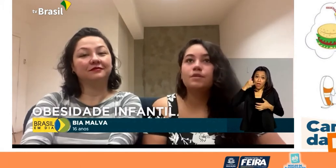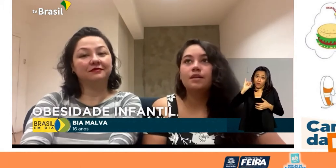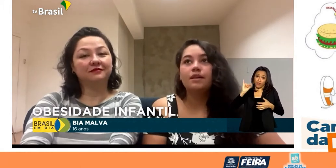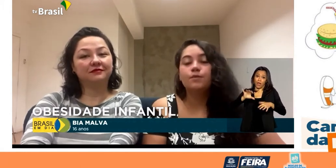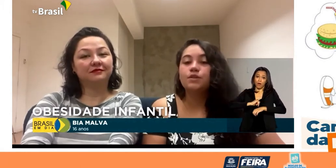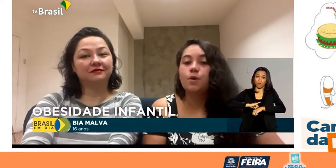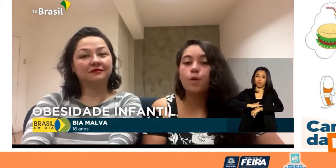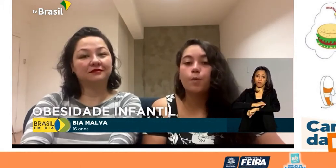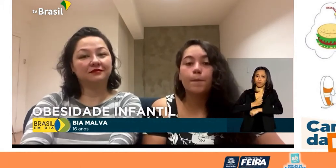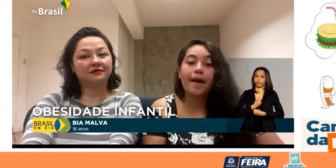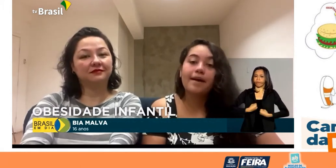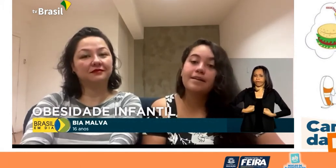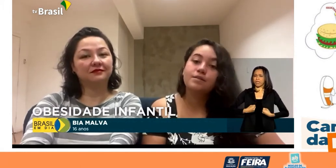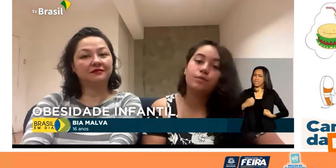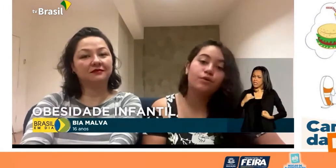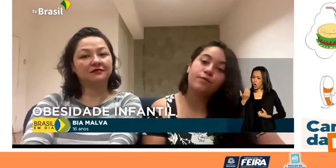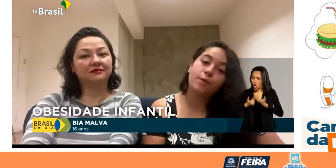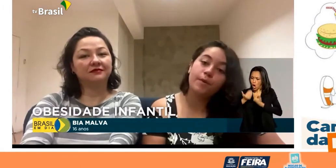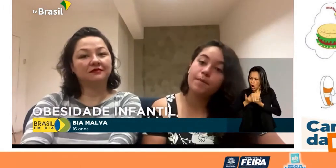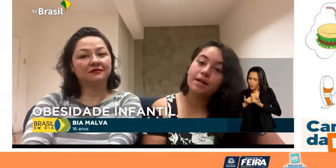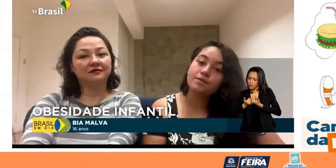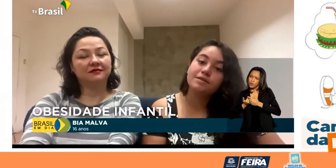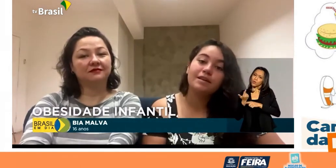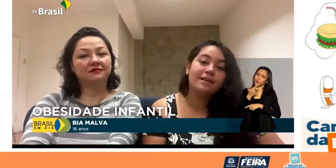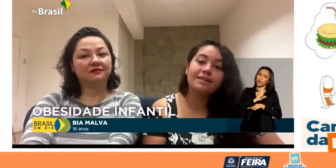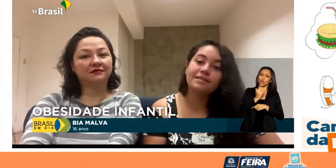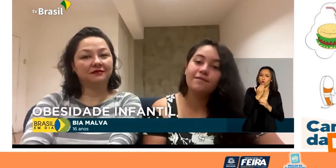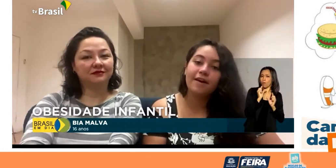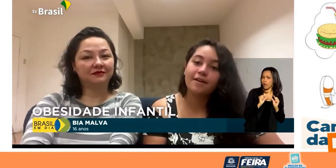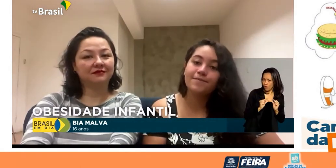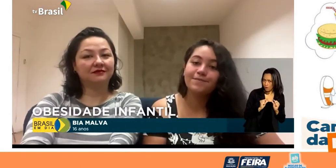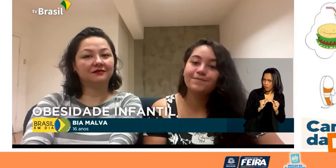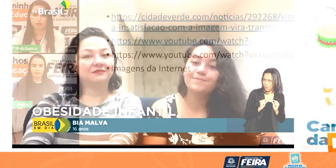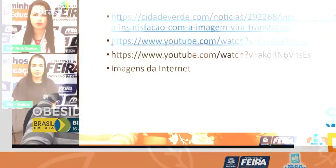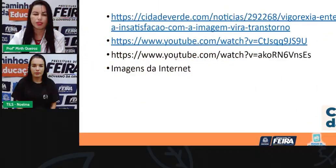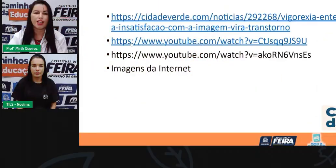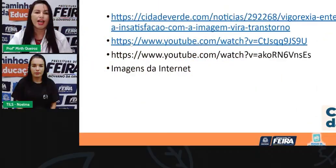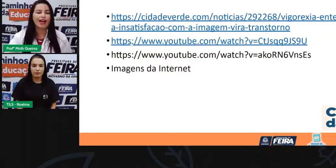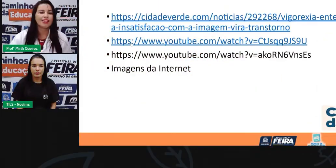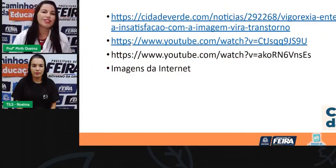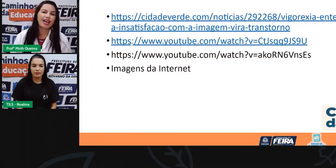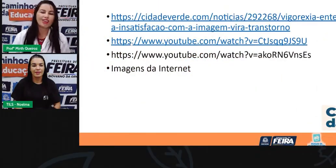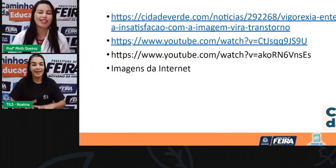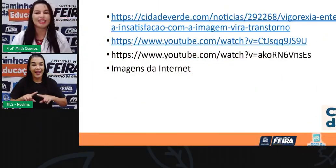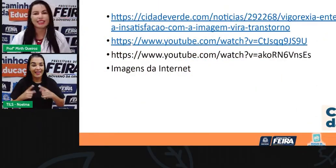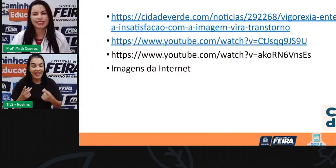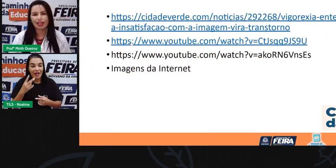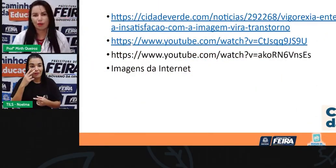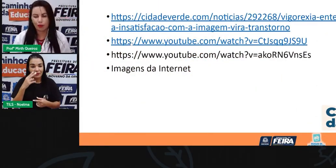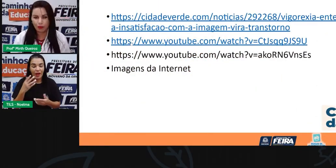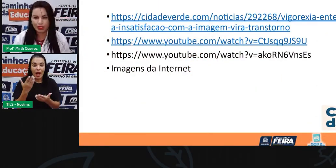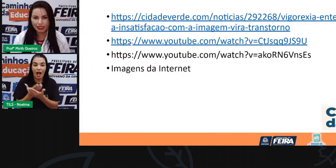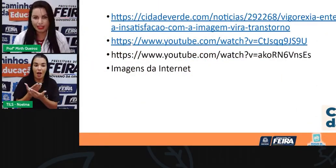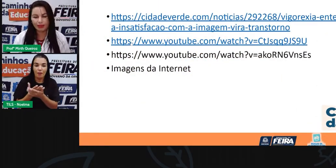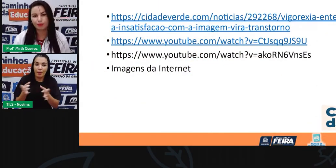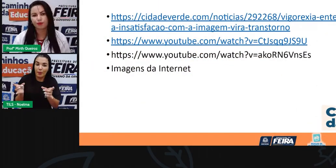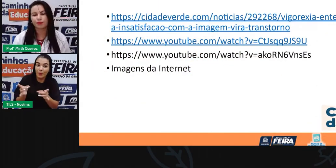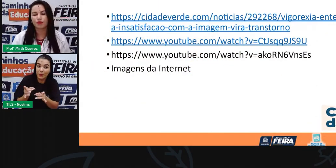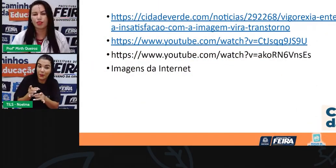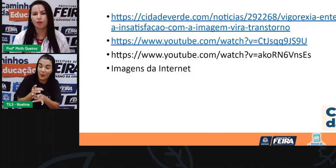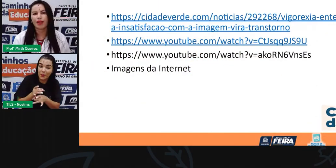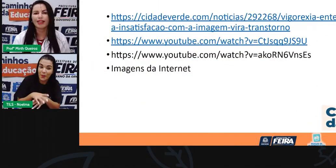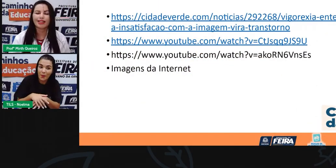Então, se um dia eu comer mais, no outro eu vou comer menos. E assim vai. A nossa aula se encerra por aqui.